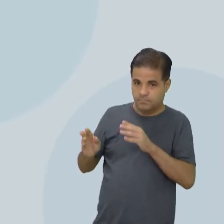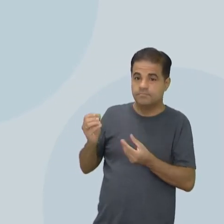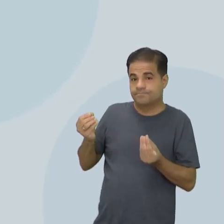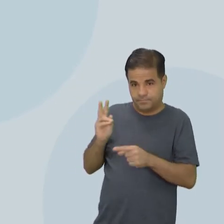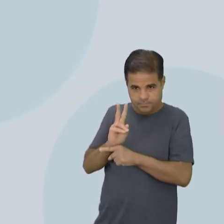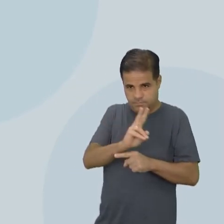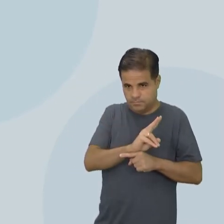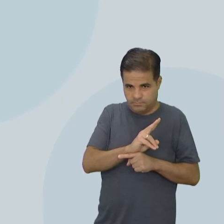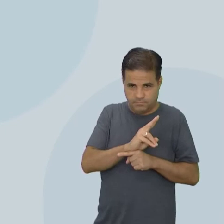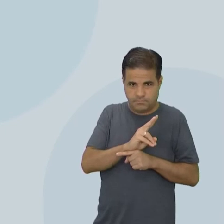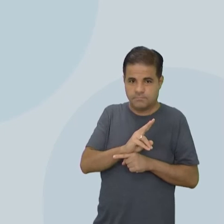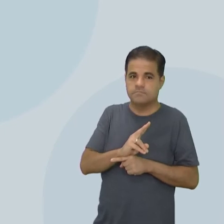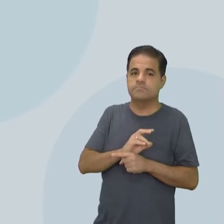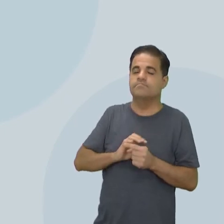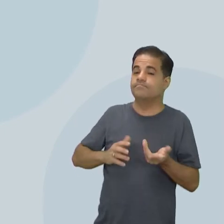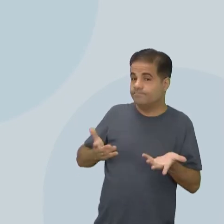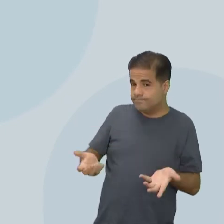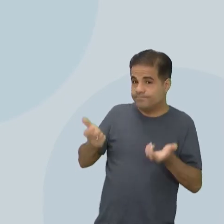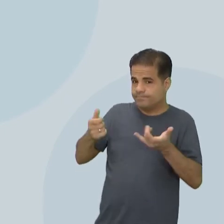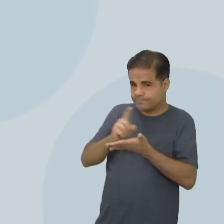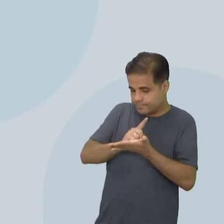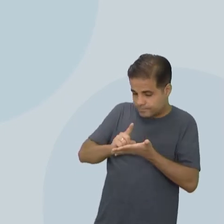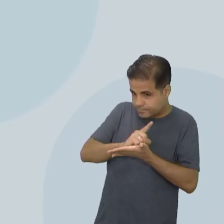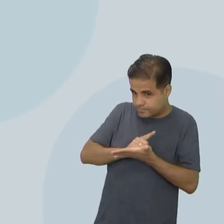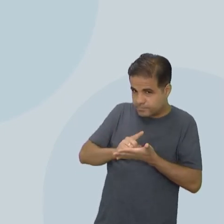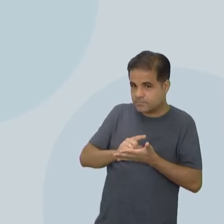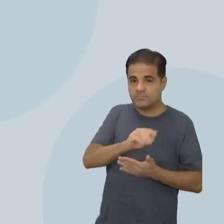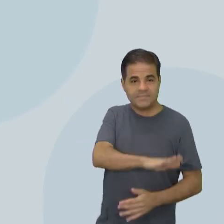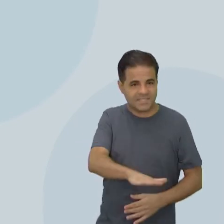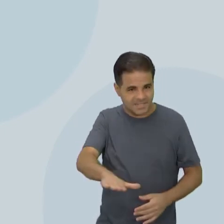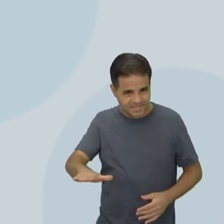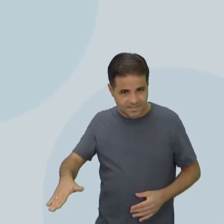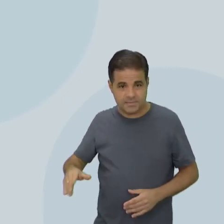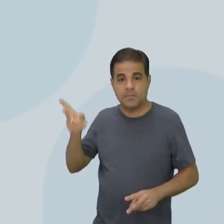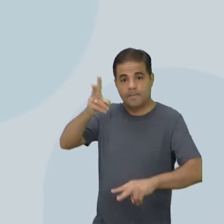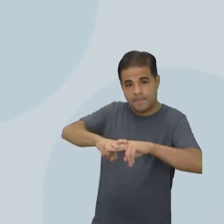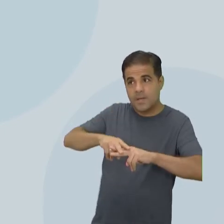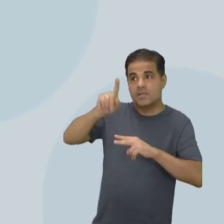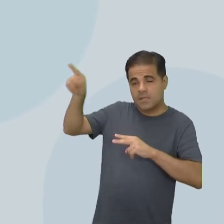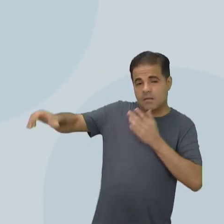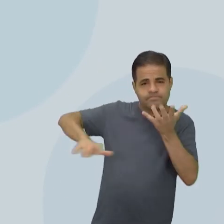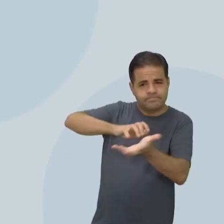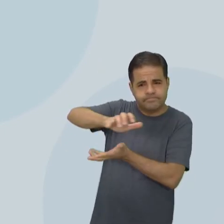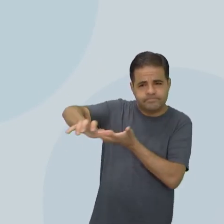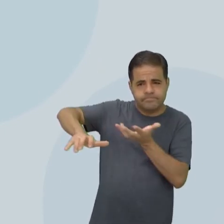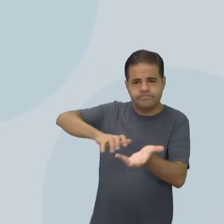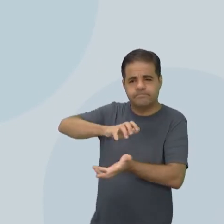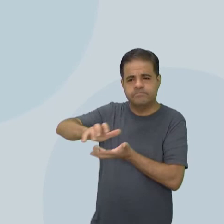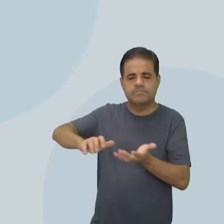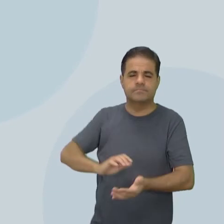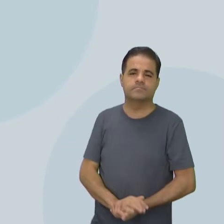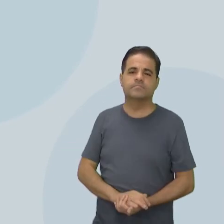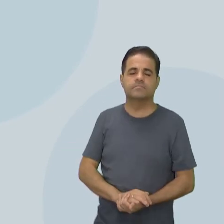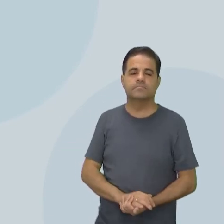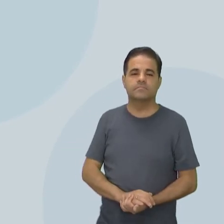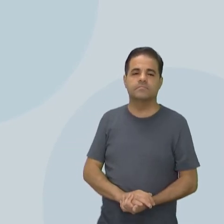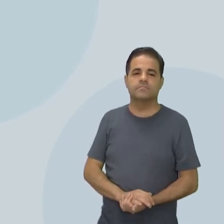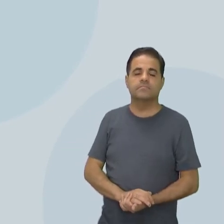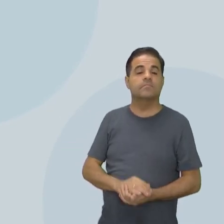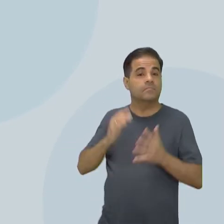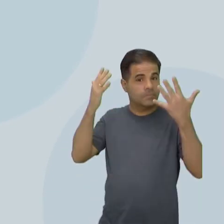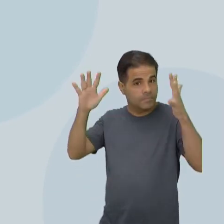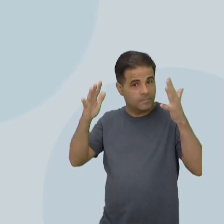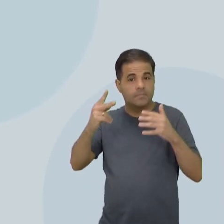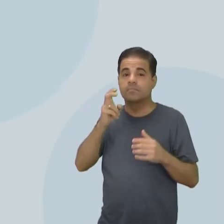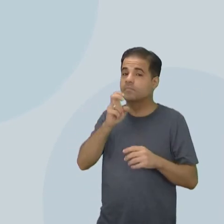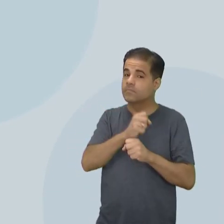o quê? Aí você procura isso aqui no dicionário. As crianças que estão presas no conflito, né? É isto. ONU celebra